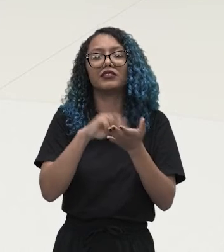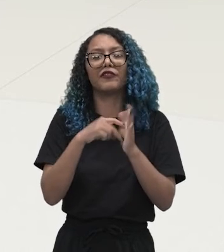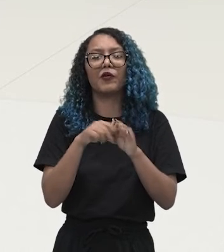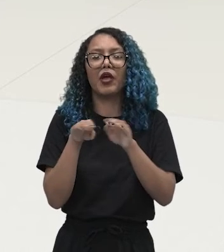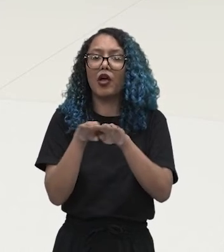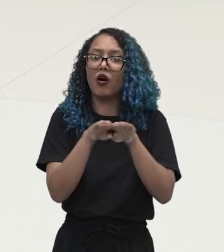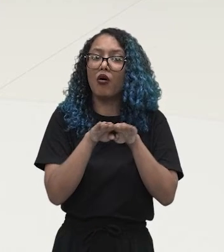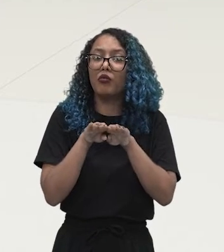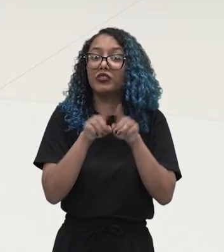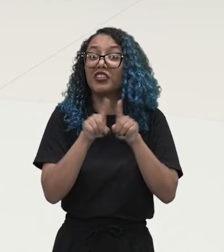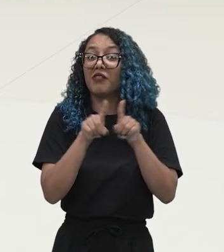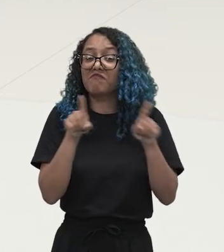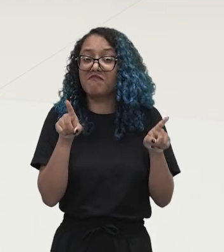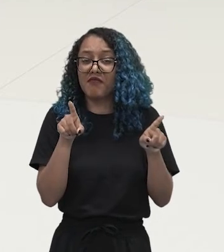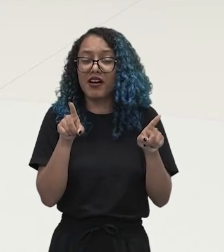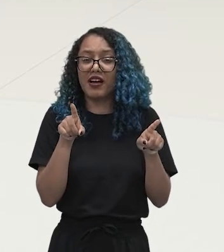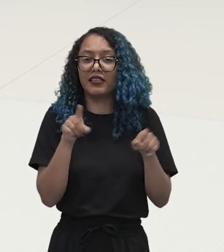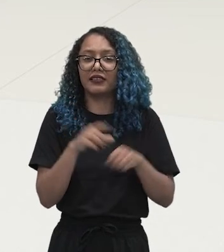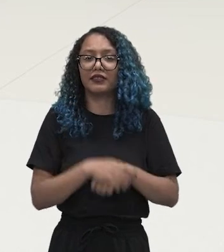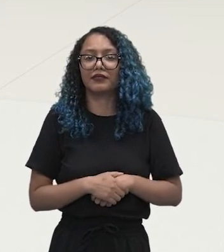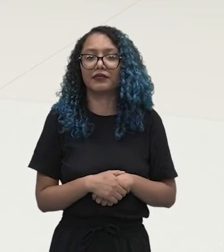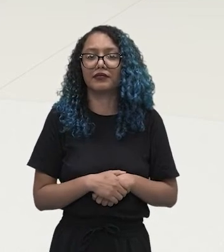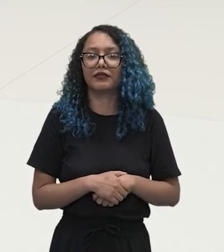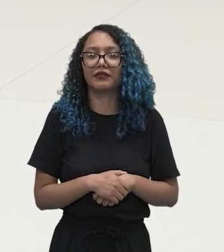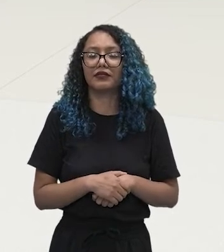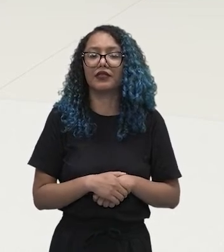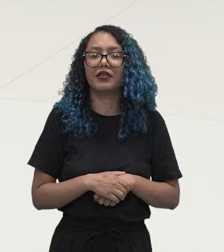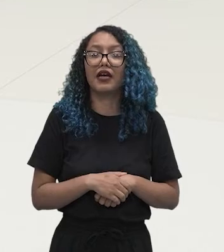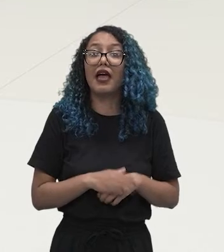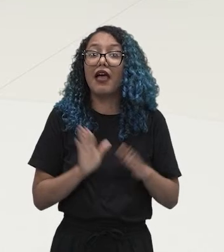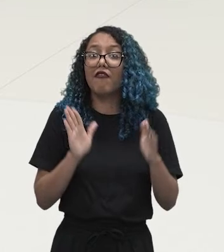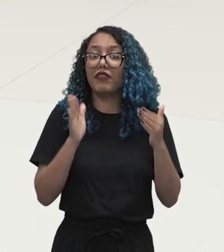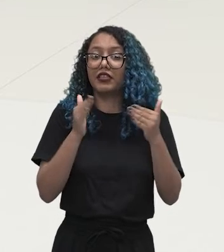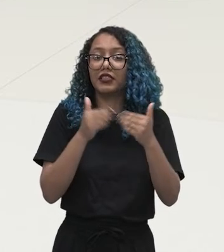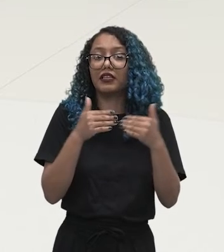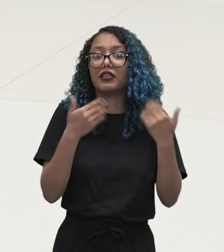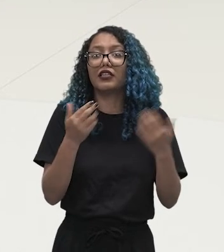gente está aqui classificando uma cadeia fechada, a palavra é